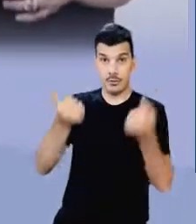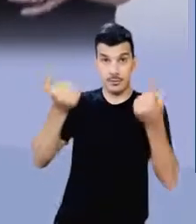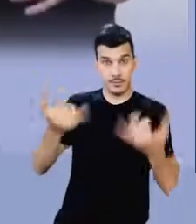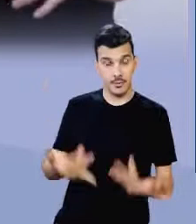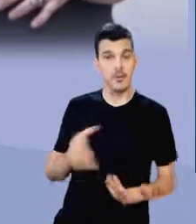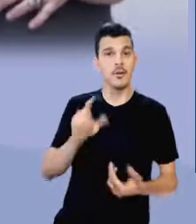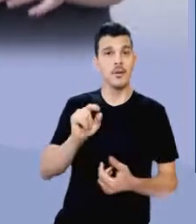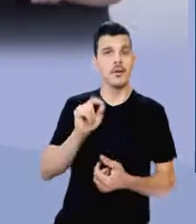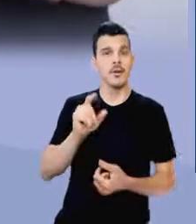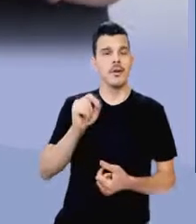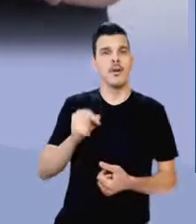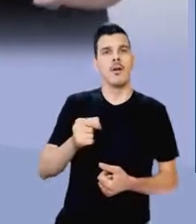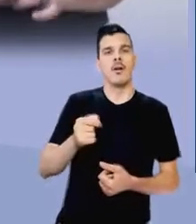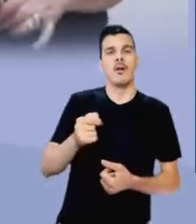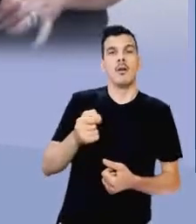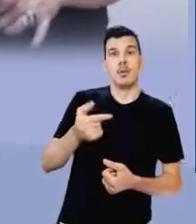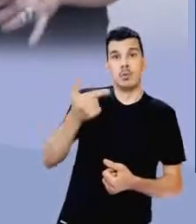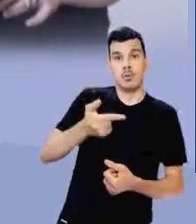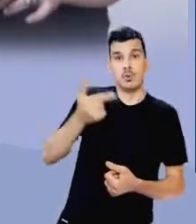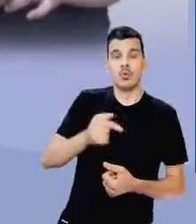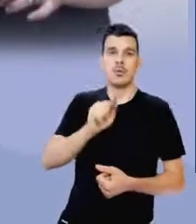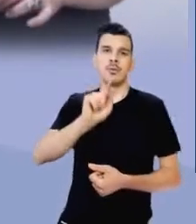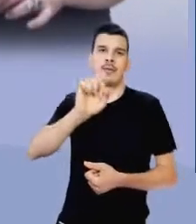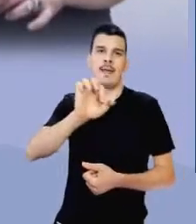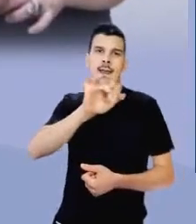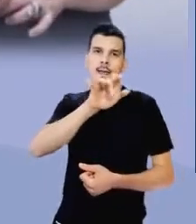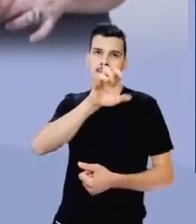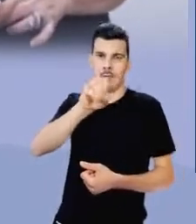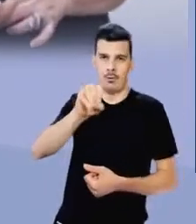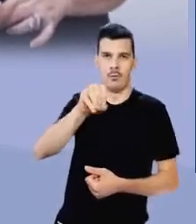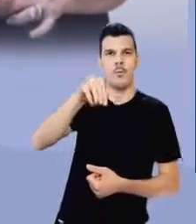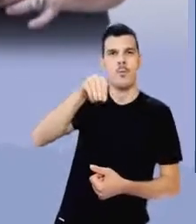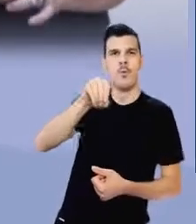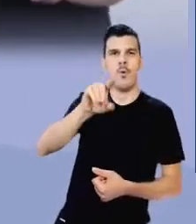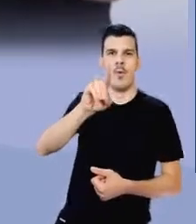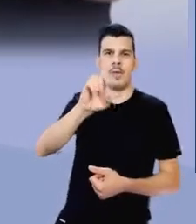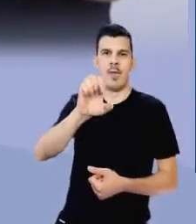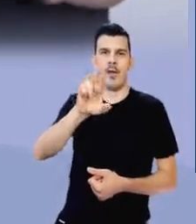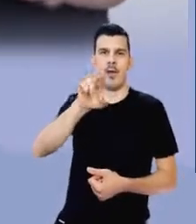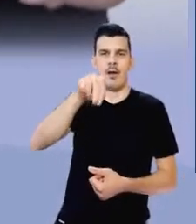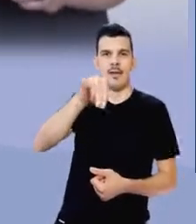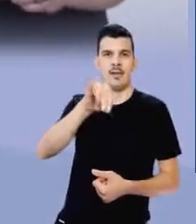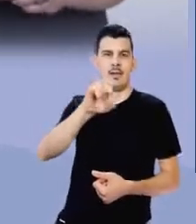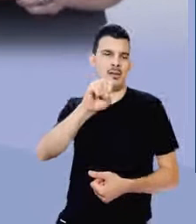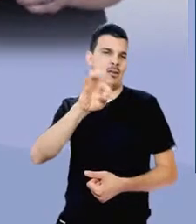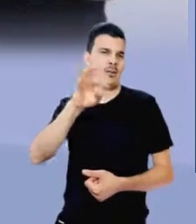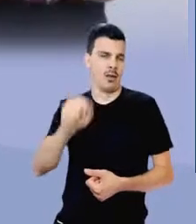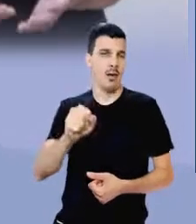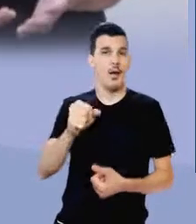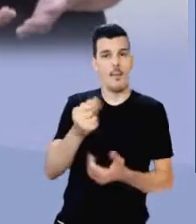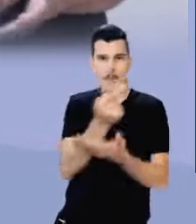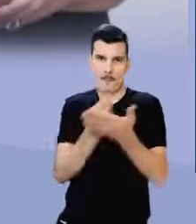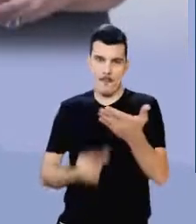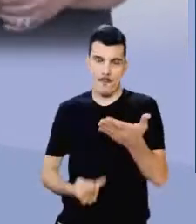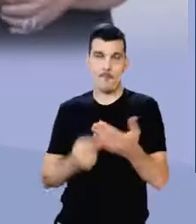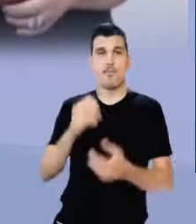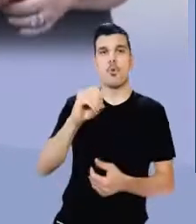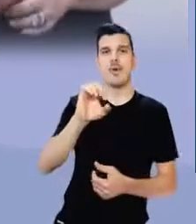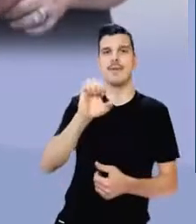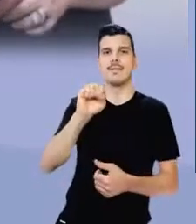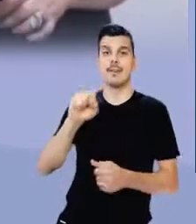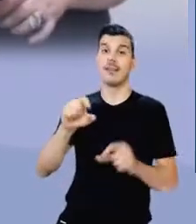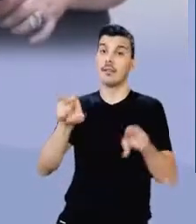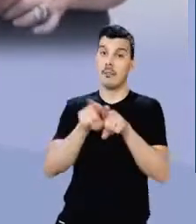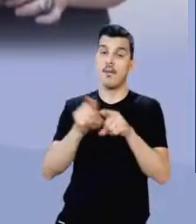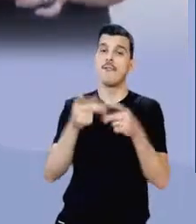acerca de segunda geração modernista na poesia. Também falaremos acerca da